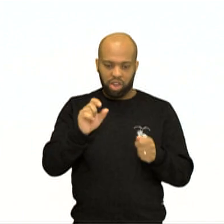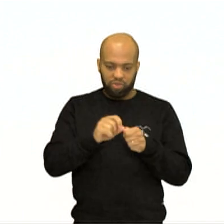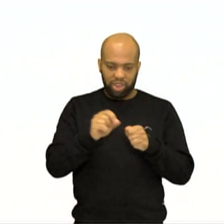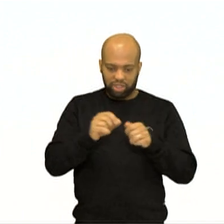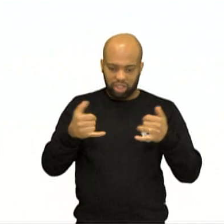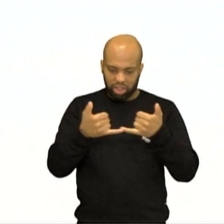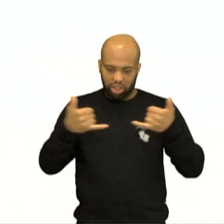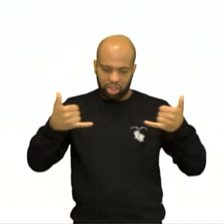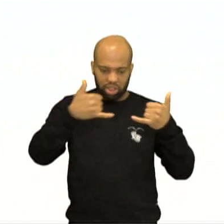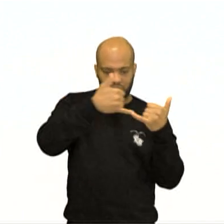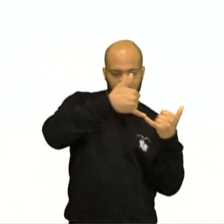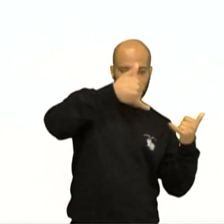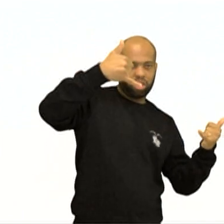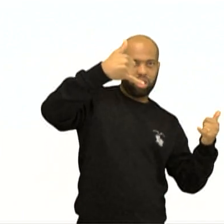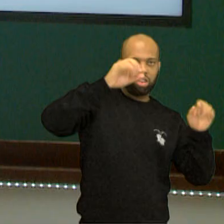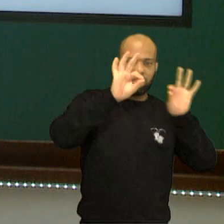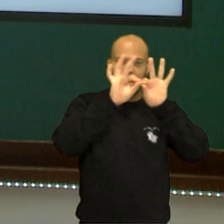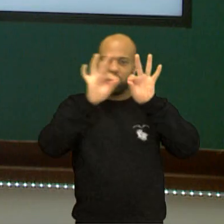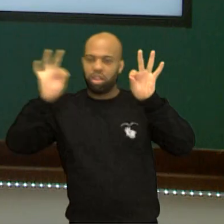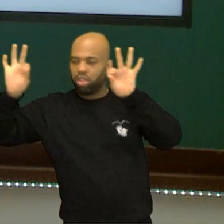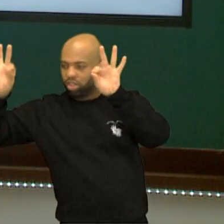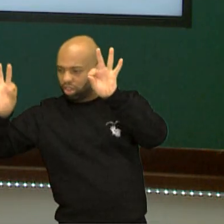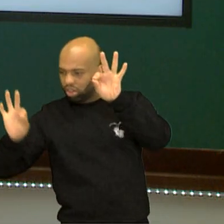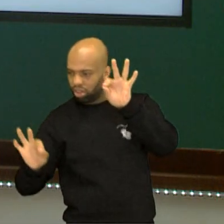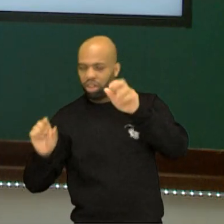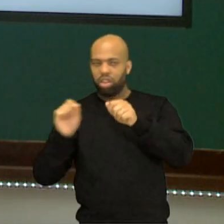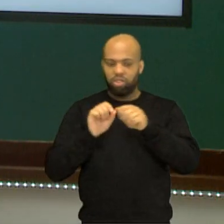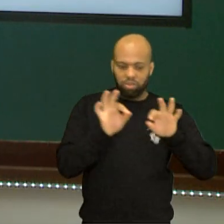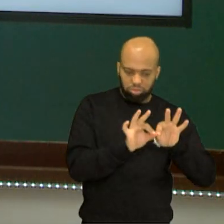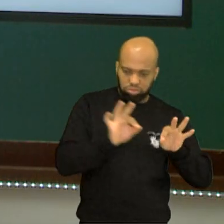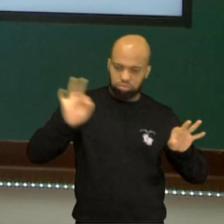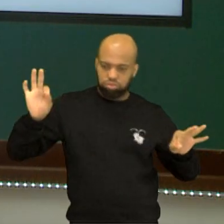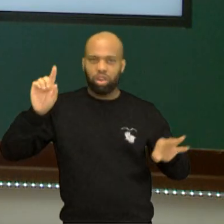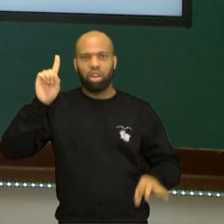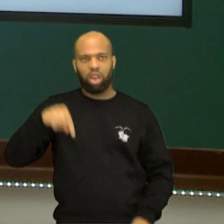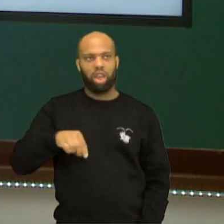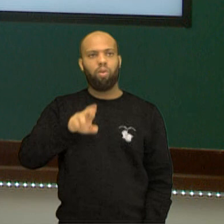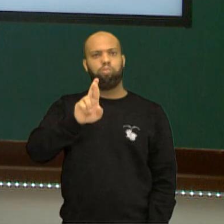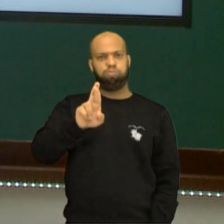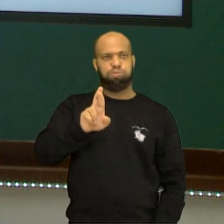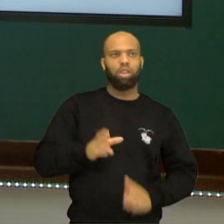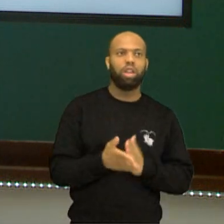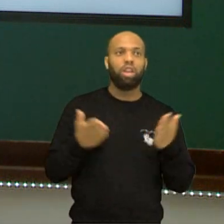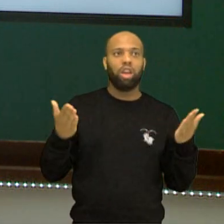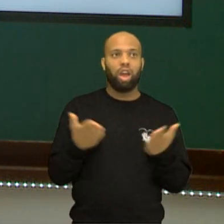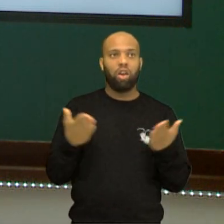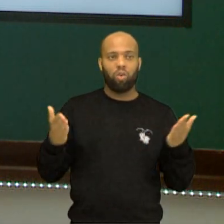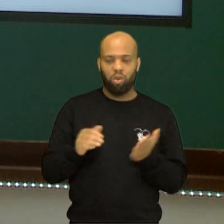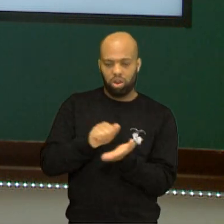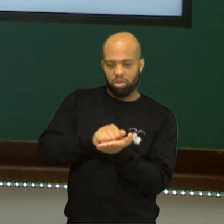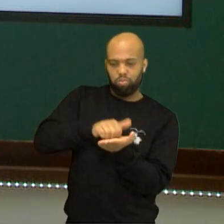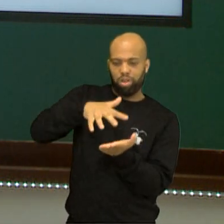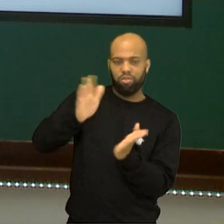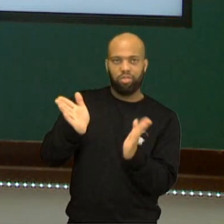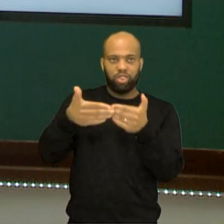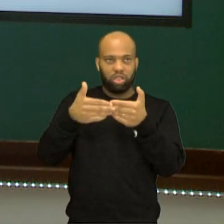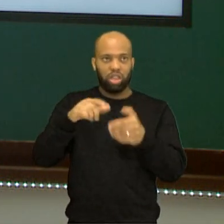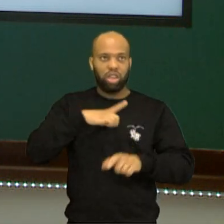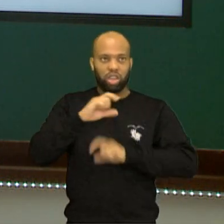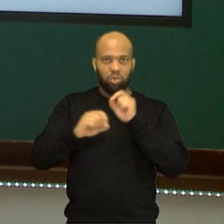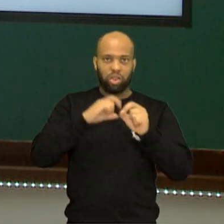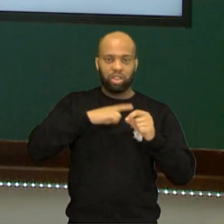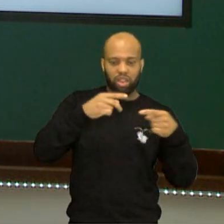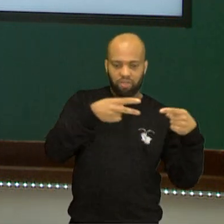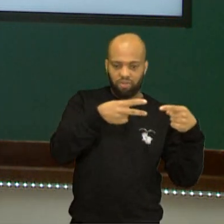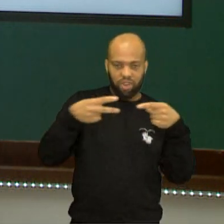paralelas um com a extremidade do outro e a diagonal do paralelogramo formado é a resultante. Enquanto que a do polígono, eu vou colocando os vetores